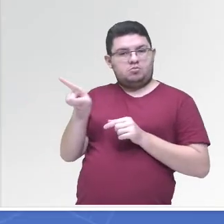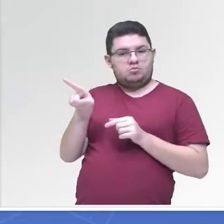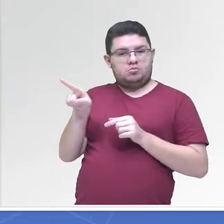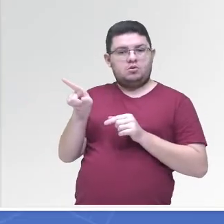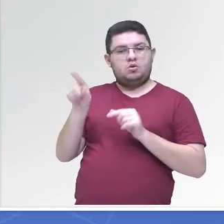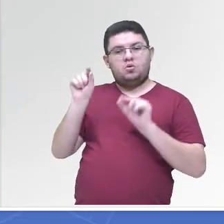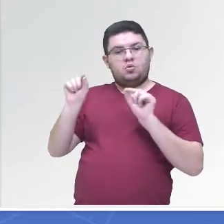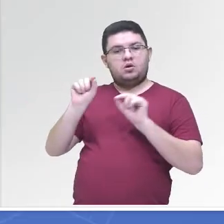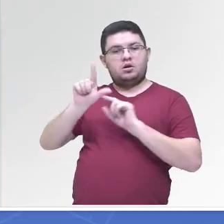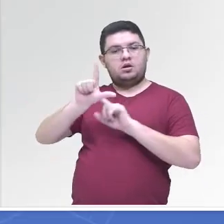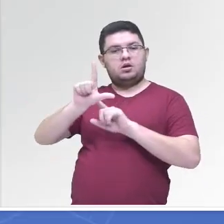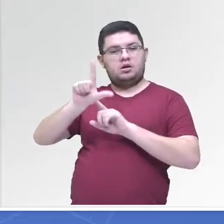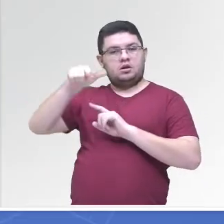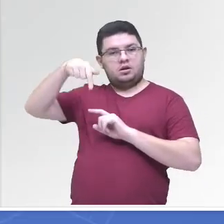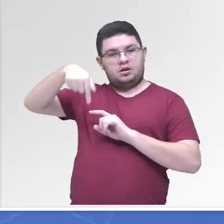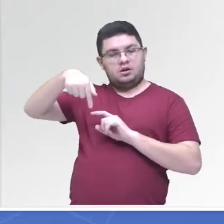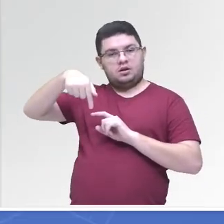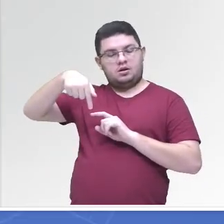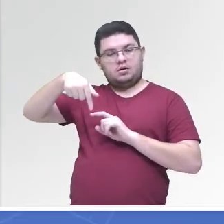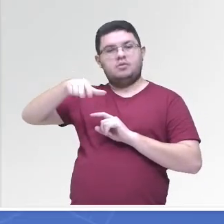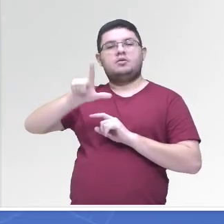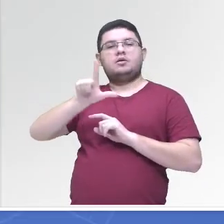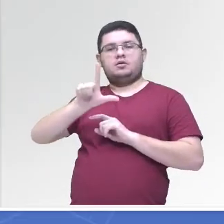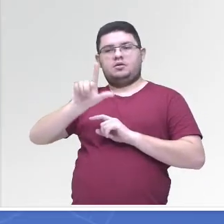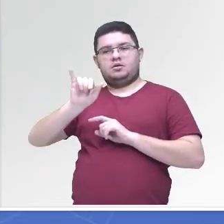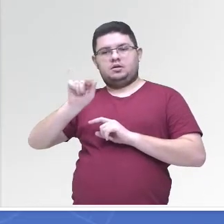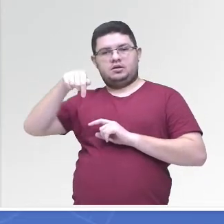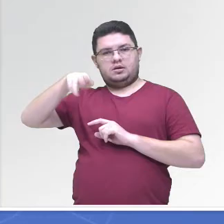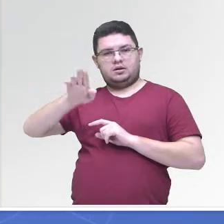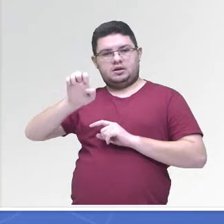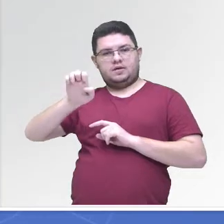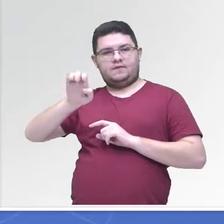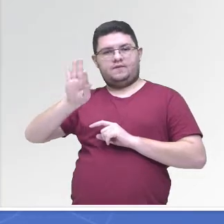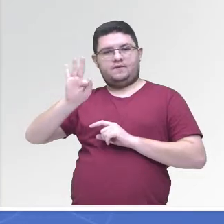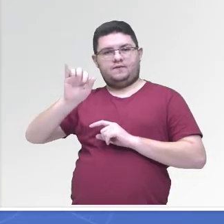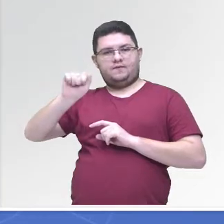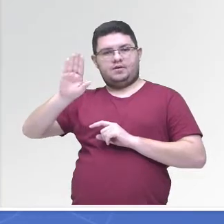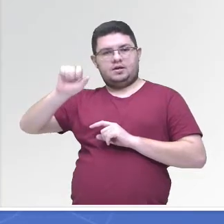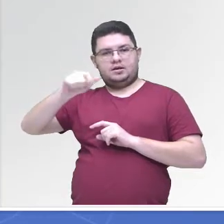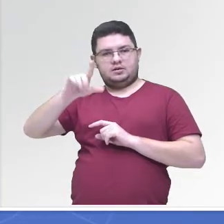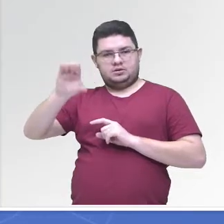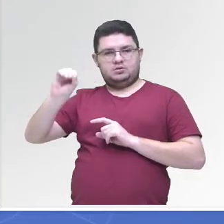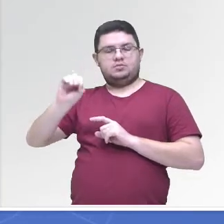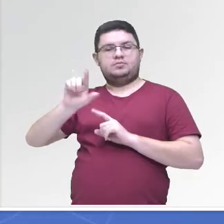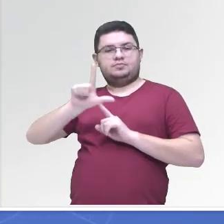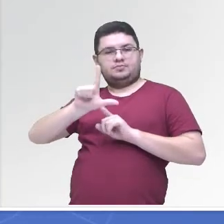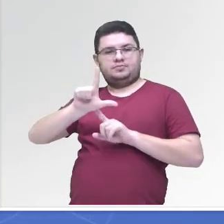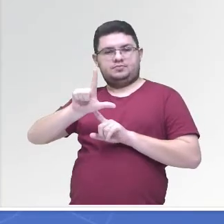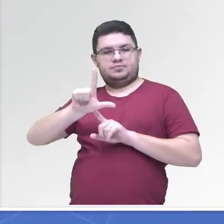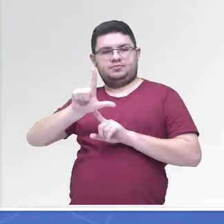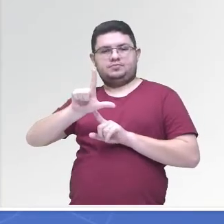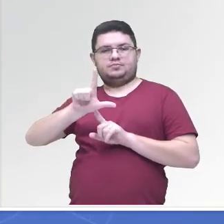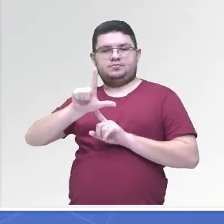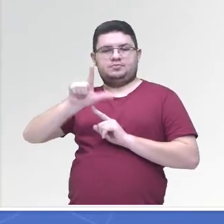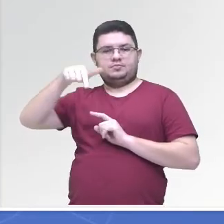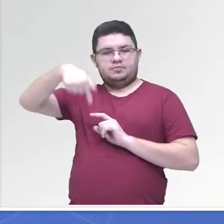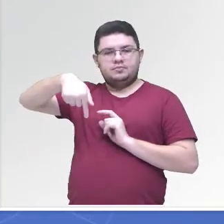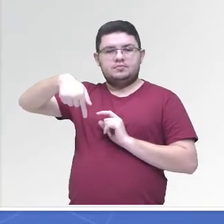a passagem do gás para o líquido, também chamada de